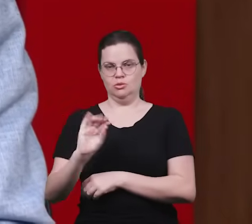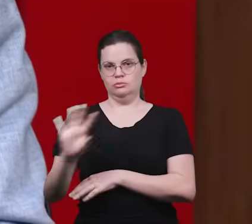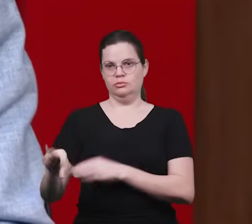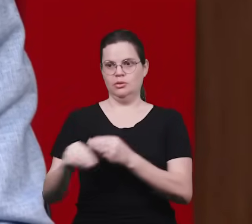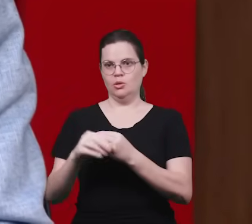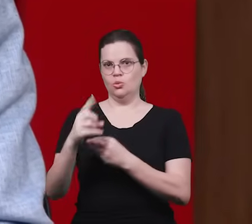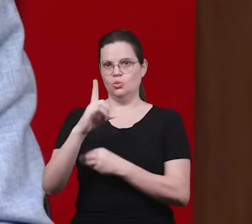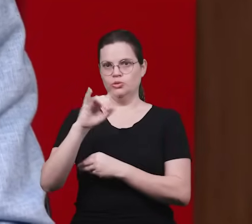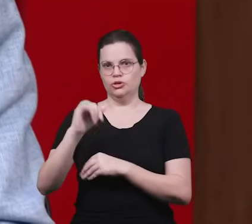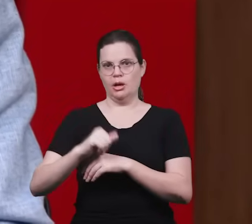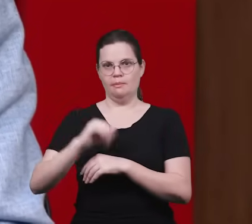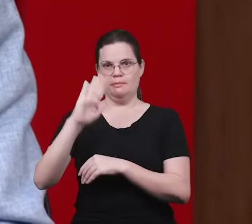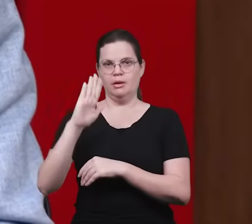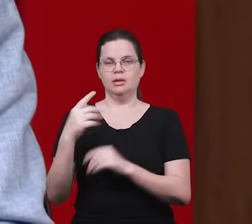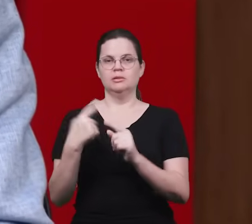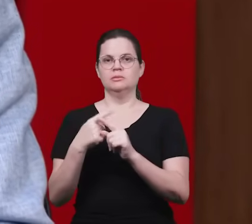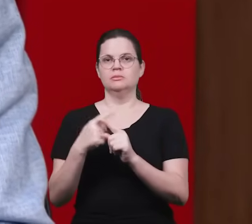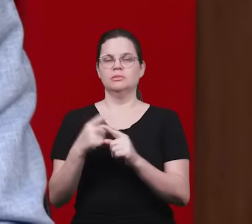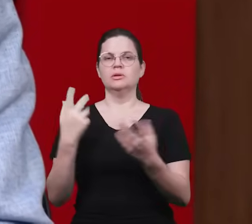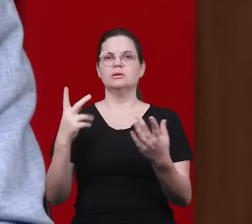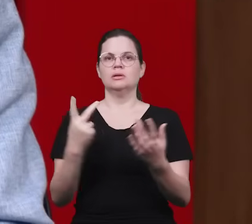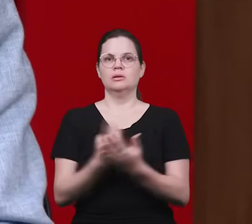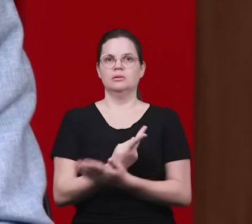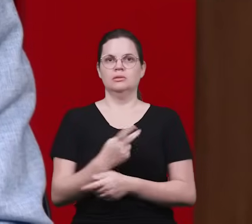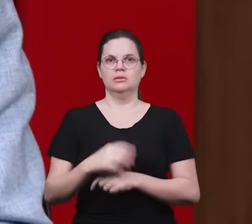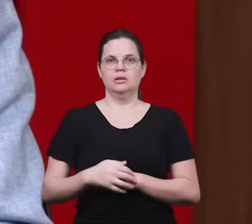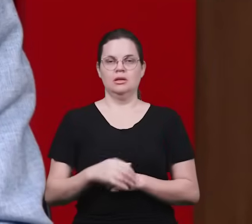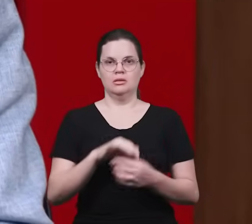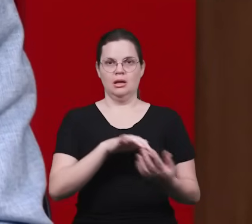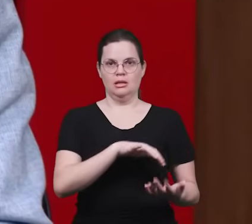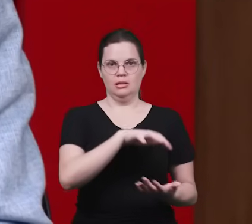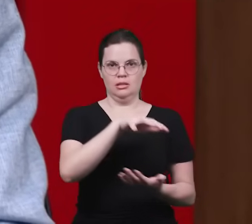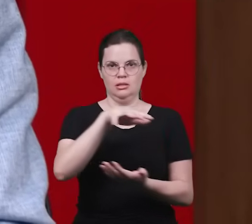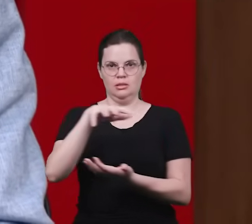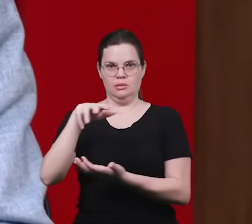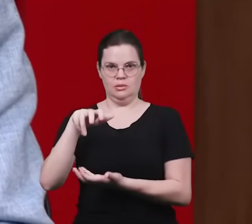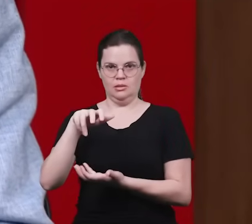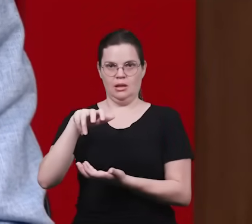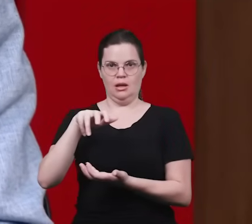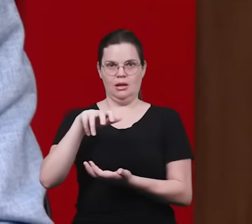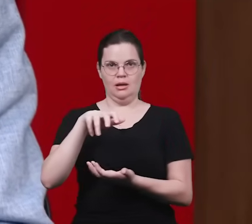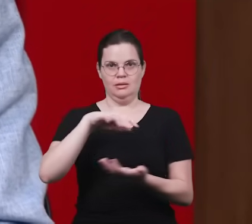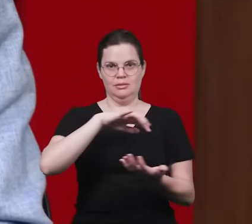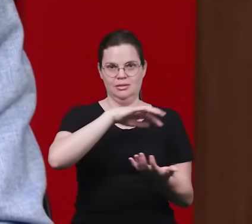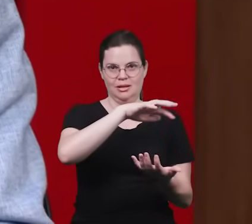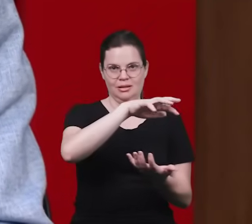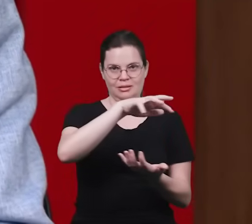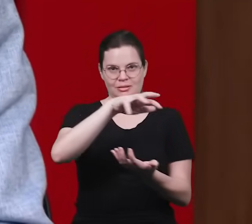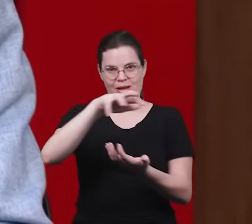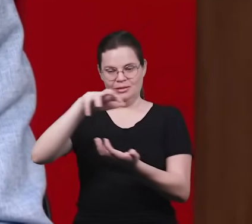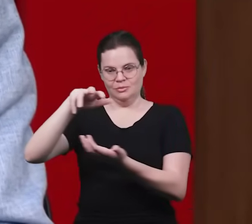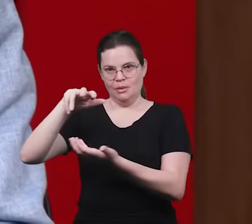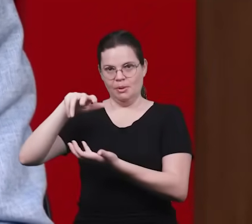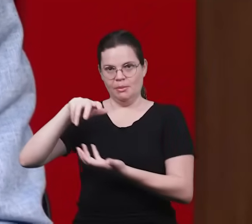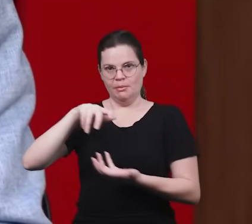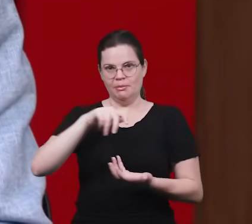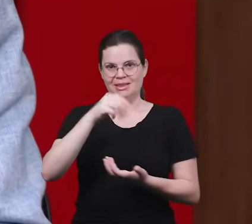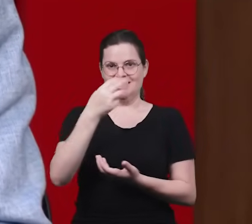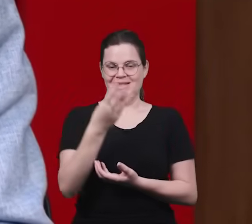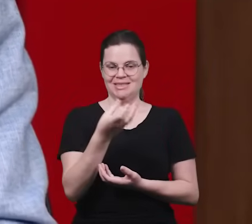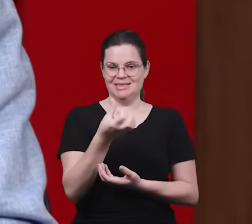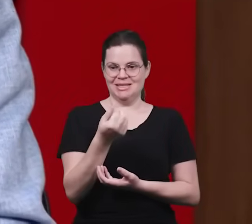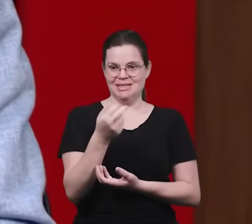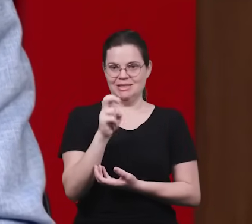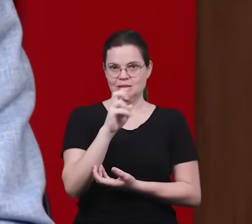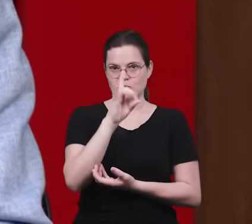dias em função dessa quebra, né? Porque a Terra ela gira, mas não gira 365 dias